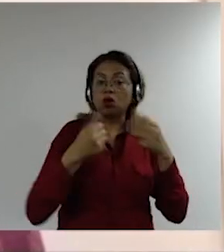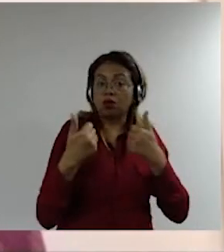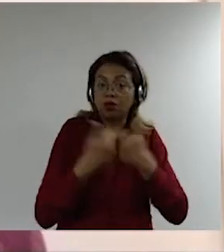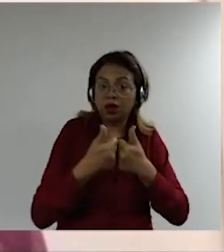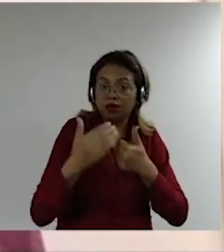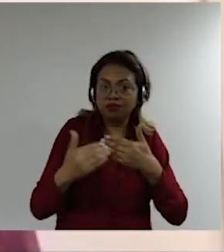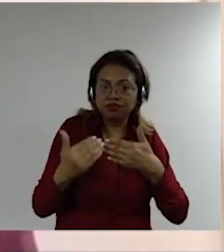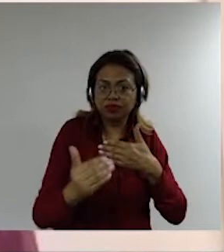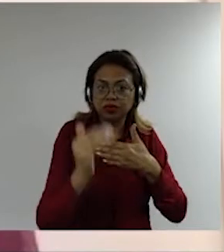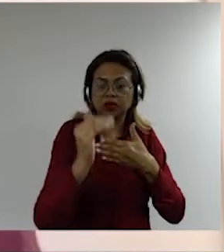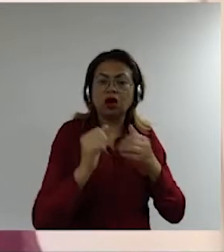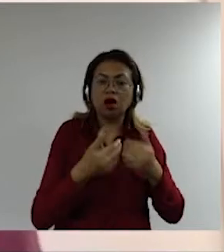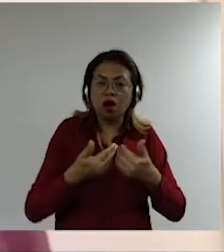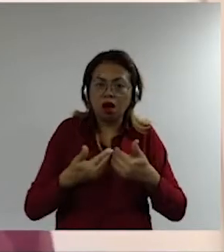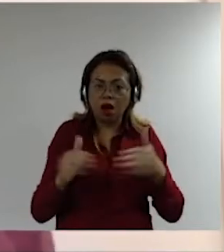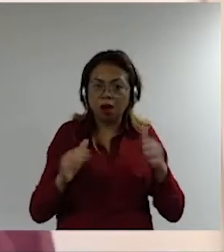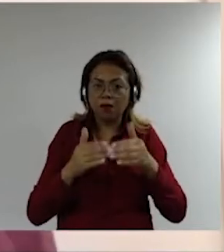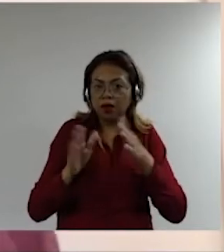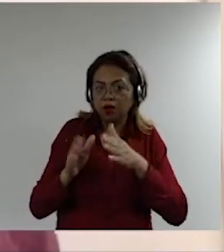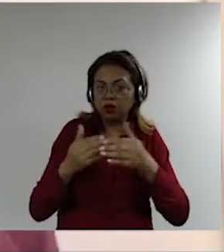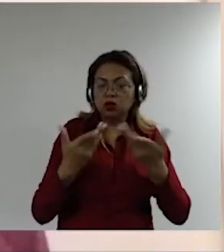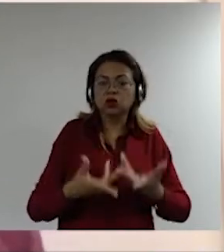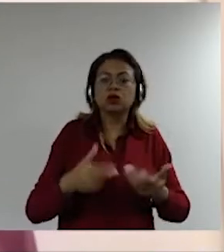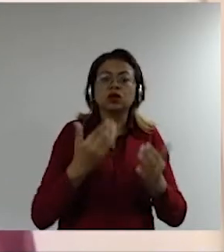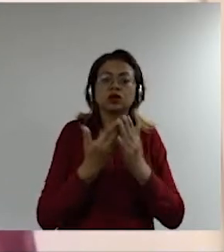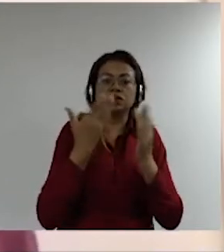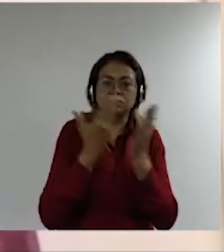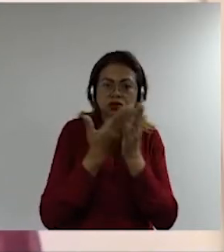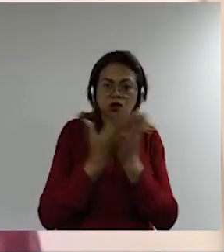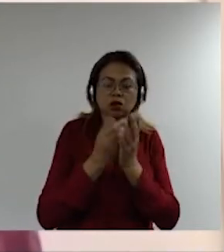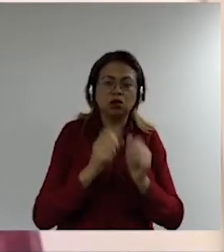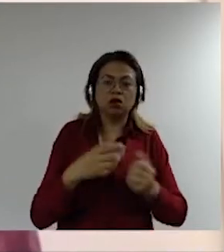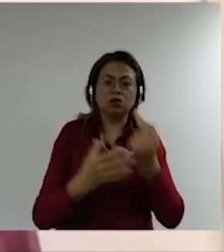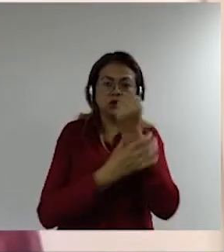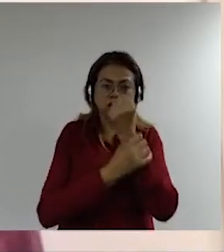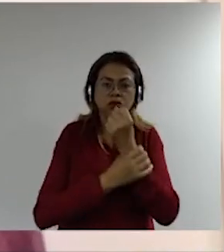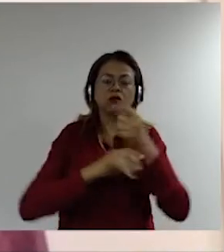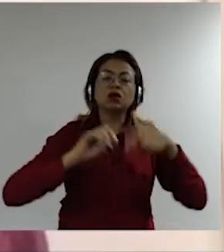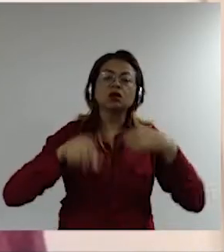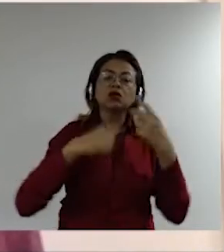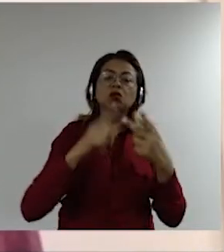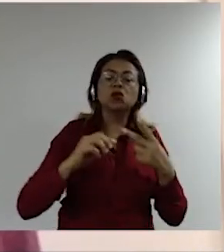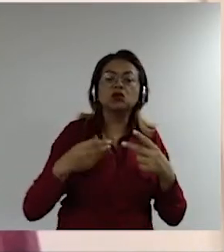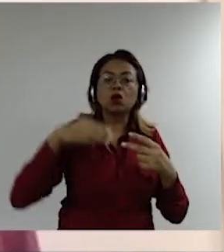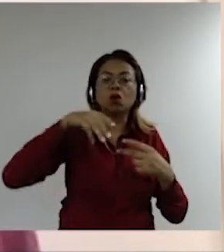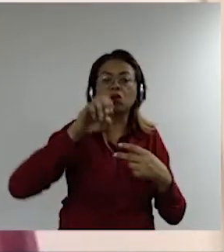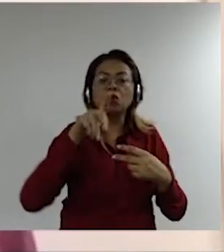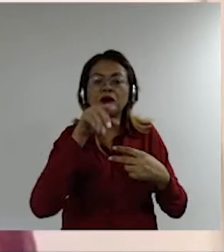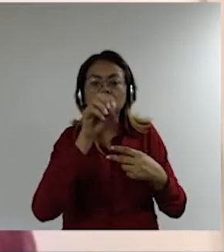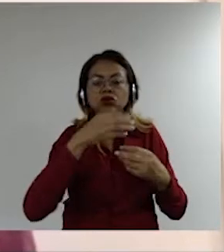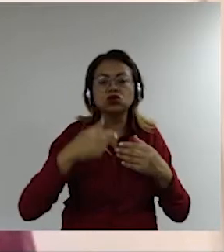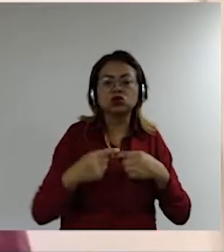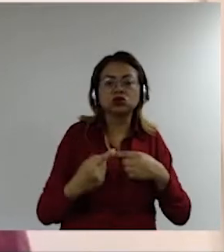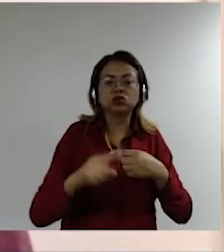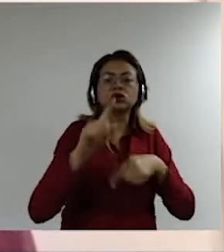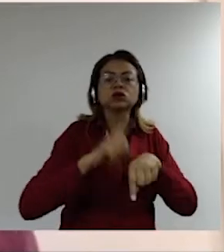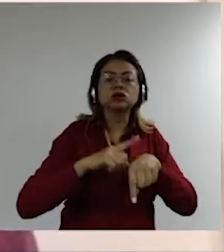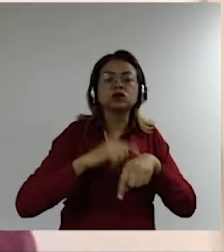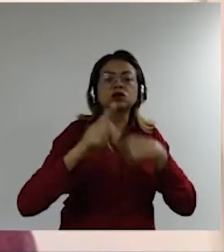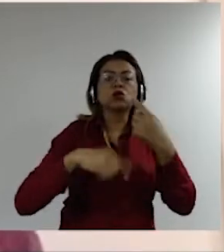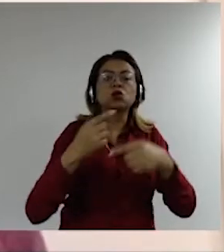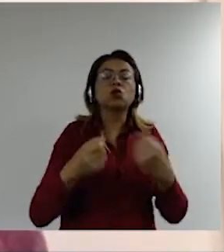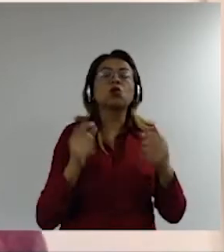ou seja, a reabertura das escolas com segurança; o horizonte médio prazo, que são as repercussões educacionais e sociais da